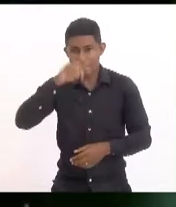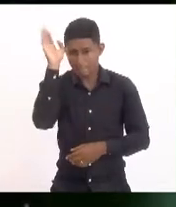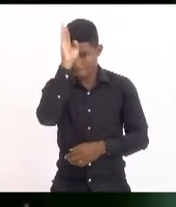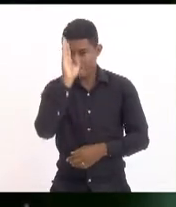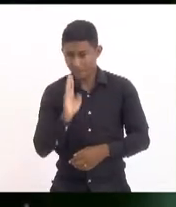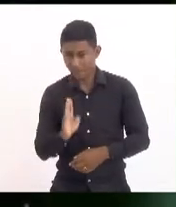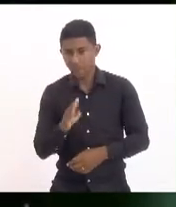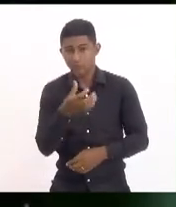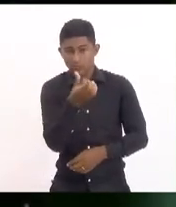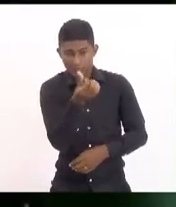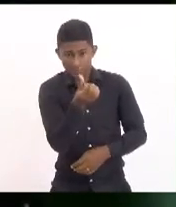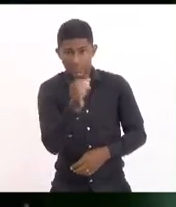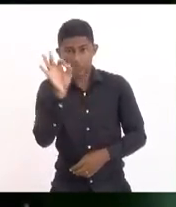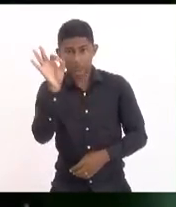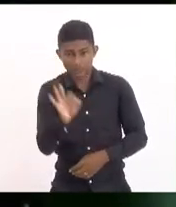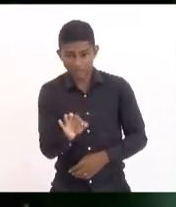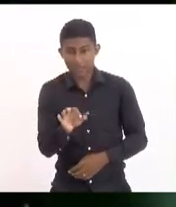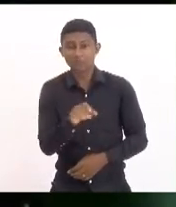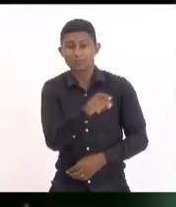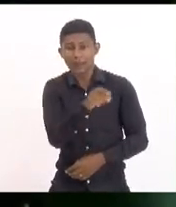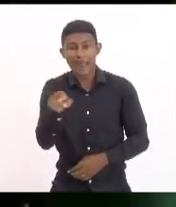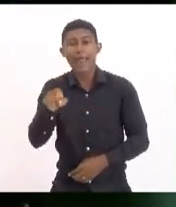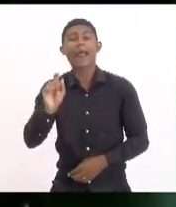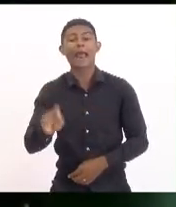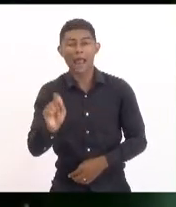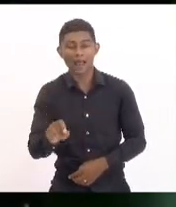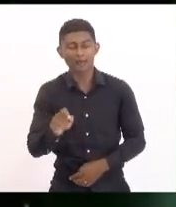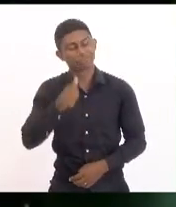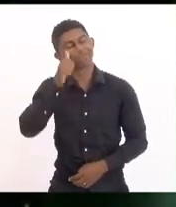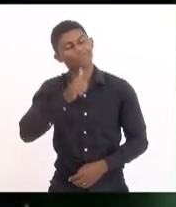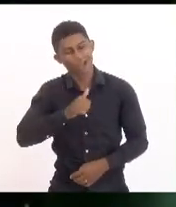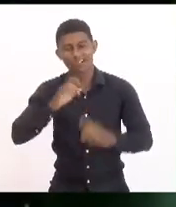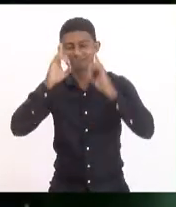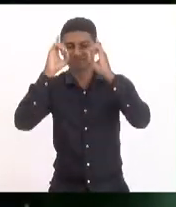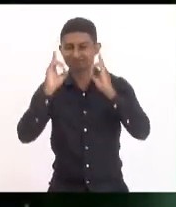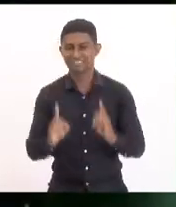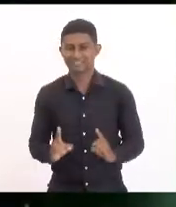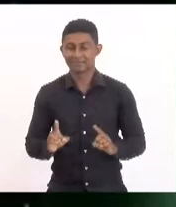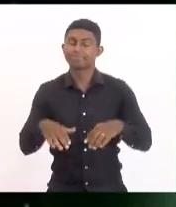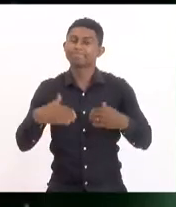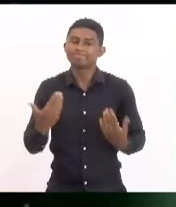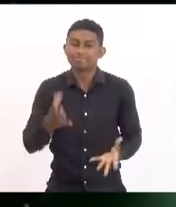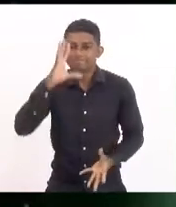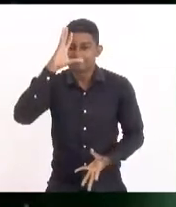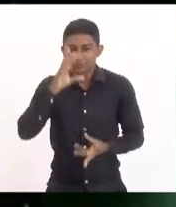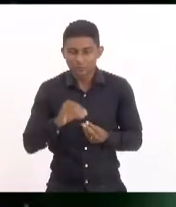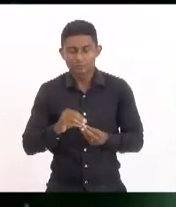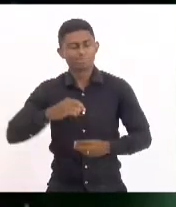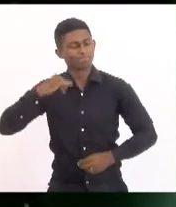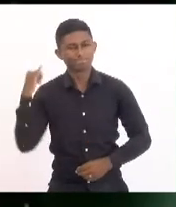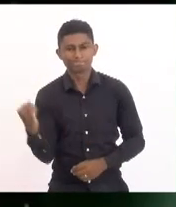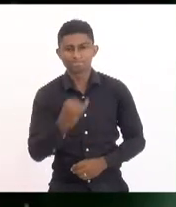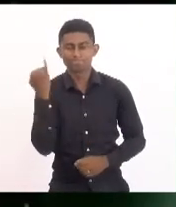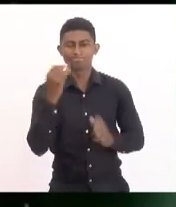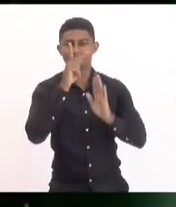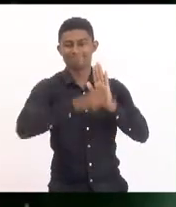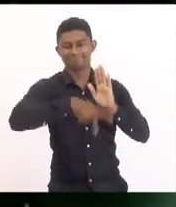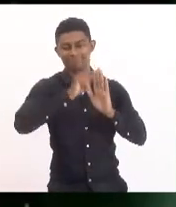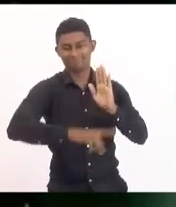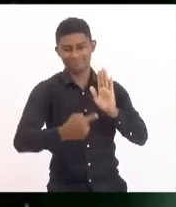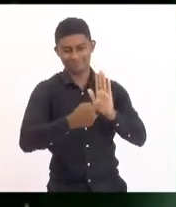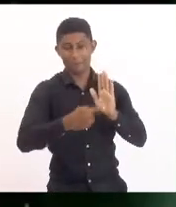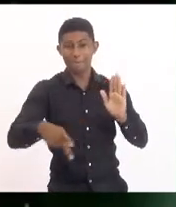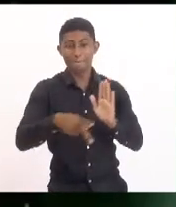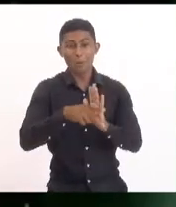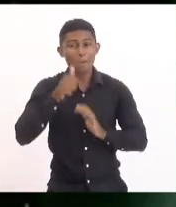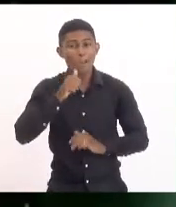no registro com alguma deficiência. Então, senhor presidente, é fundamental o projeto da deputada enfermeira